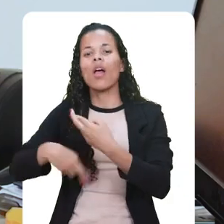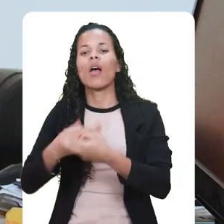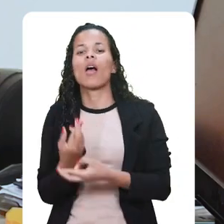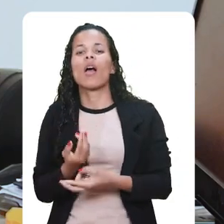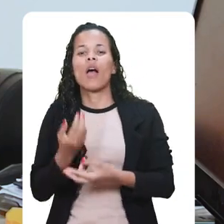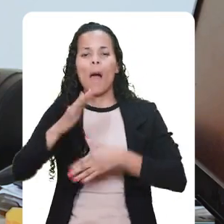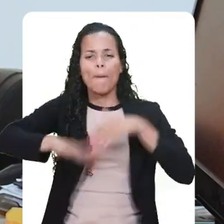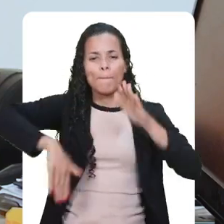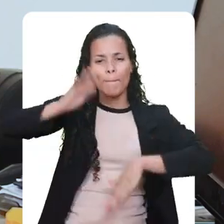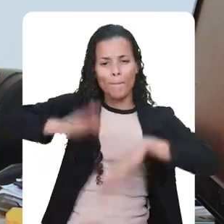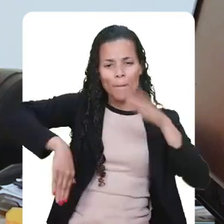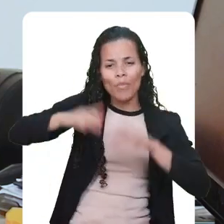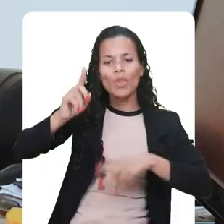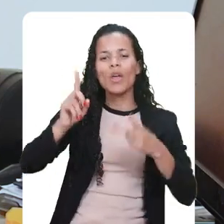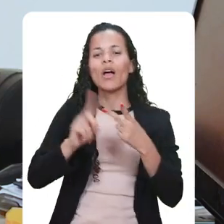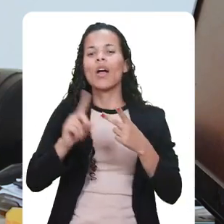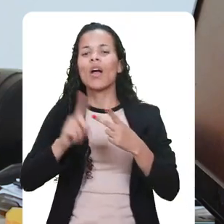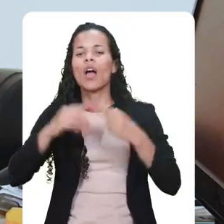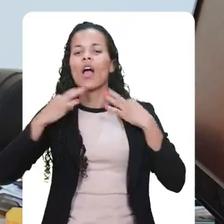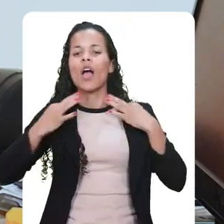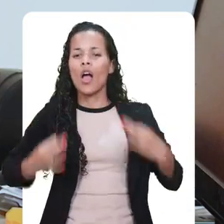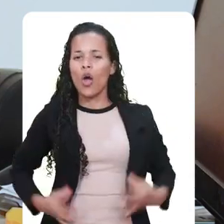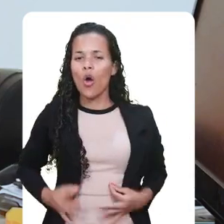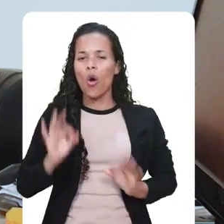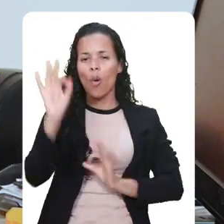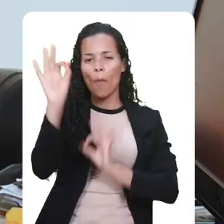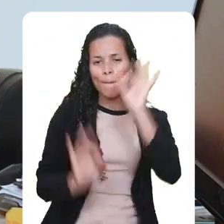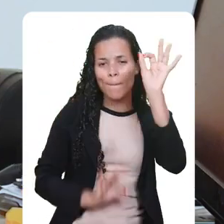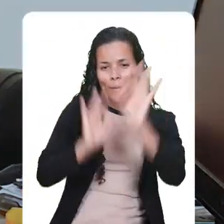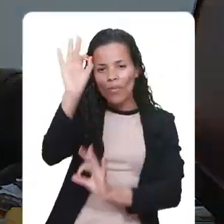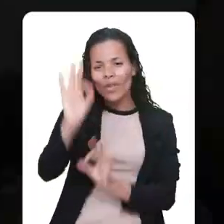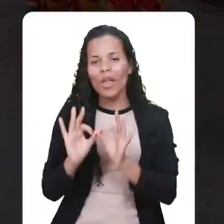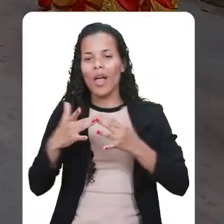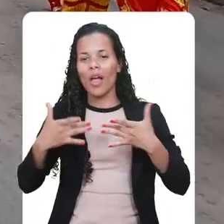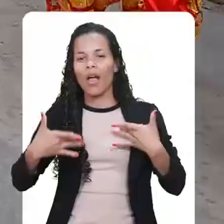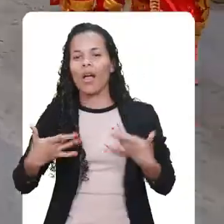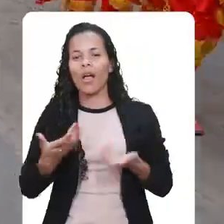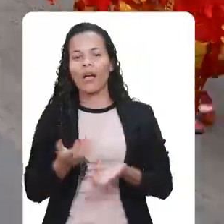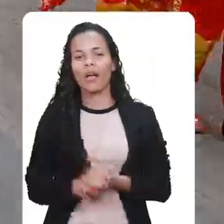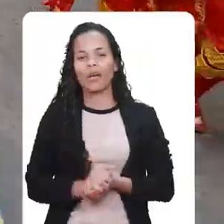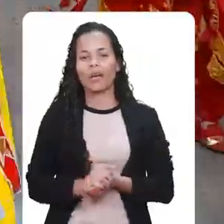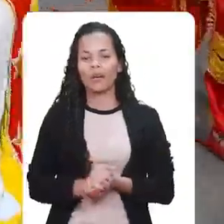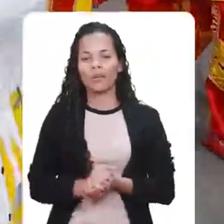as batucadas, os trajes, né, dos brincantes.